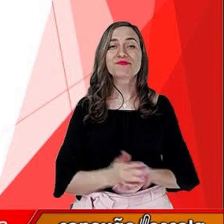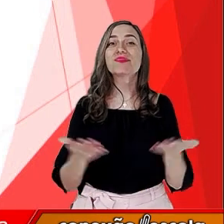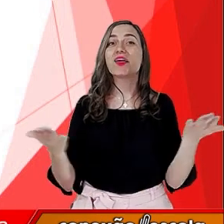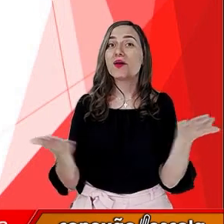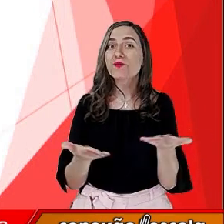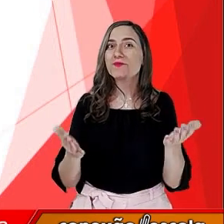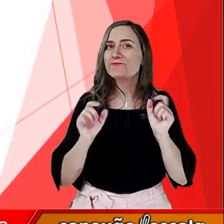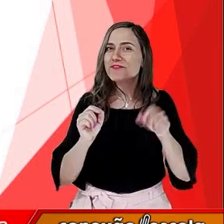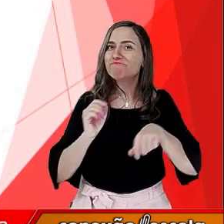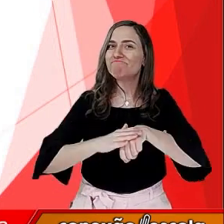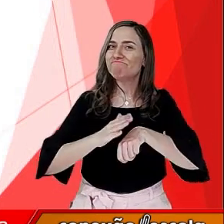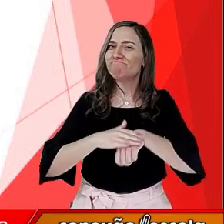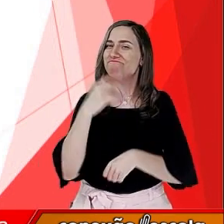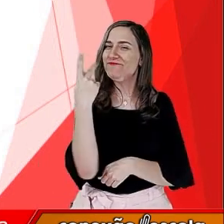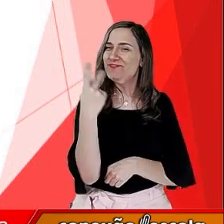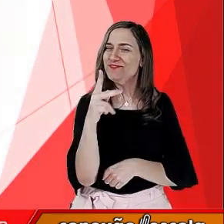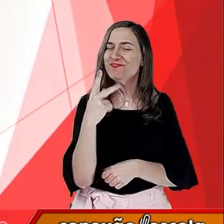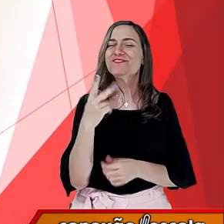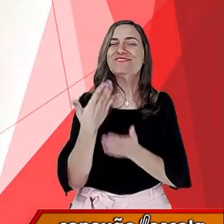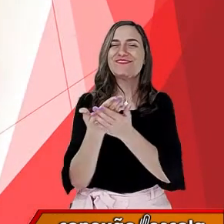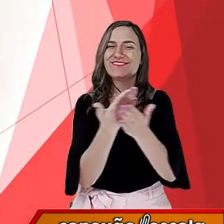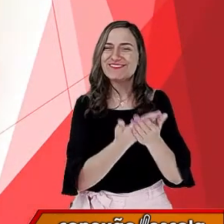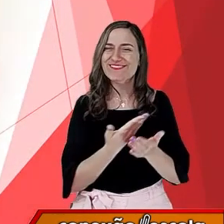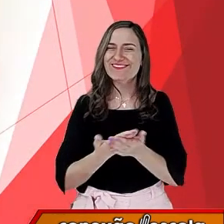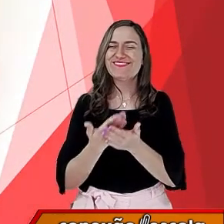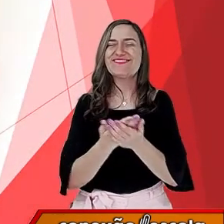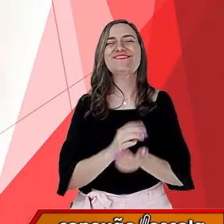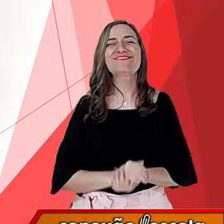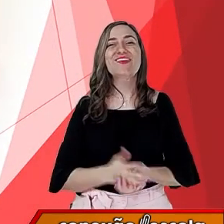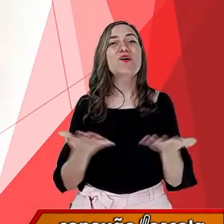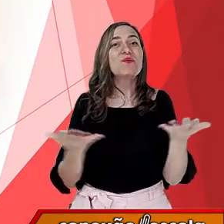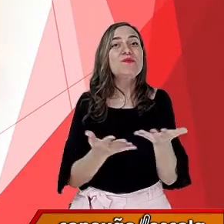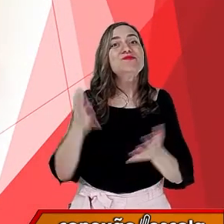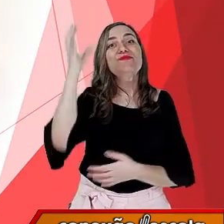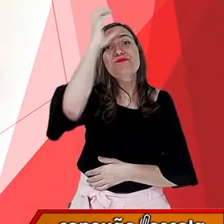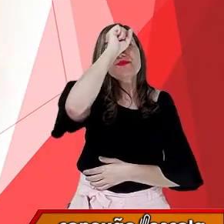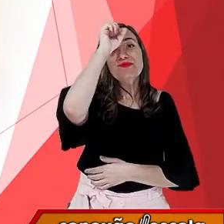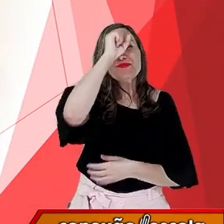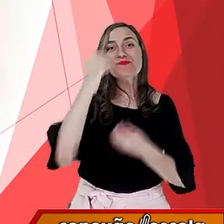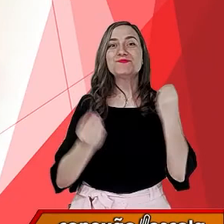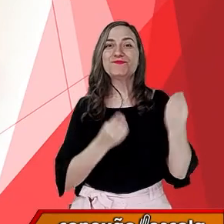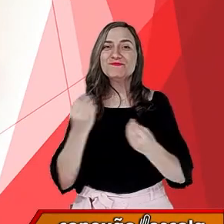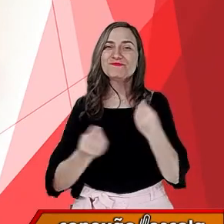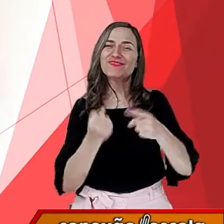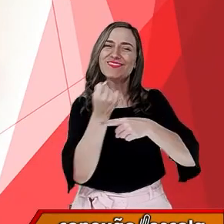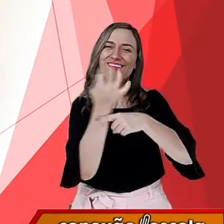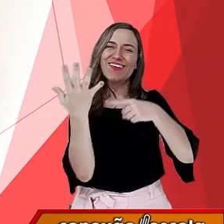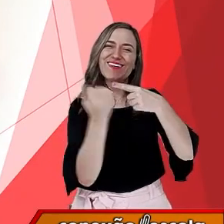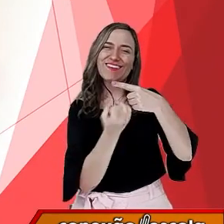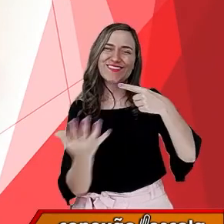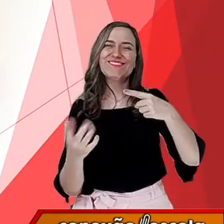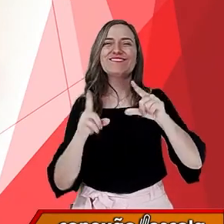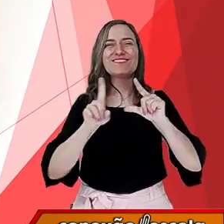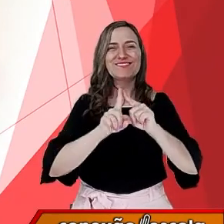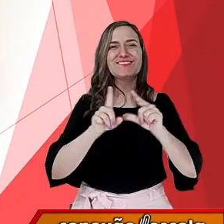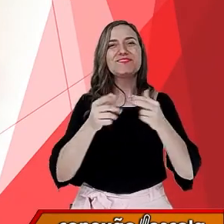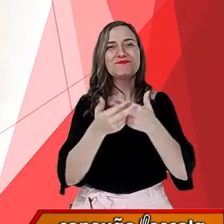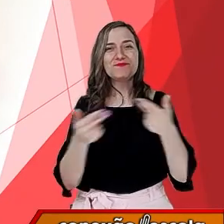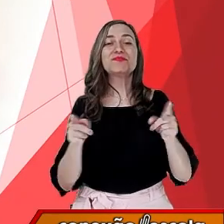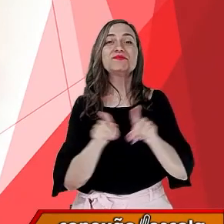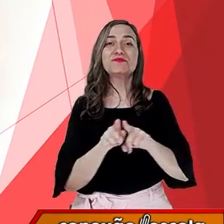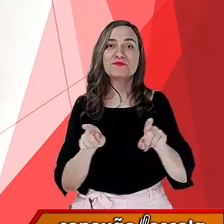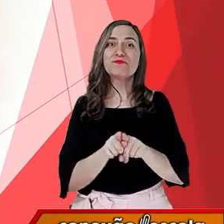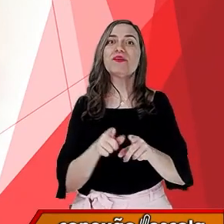Então, agora é com você. Hoje você estudou sobre as razões trigonométricas e viu uma aplicação